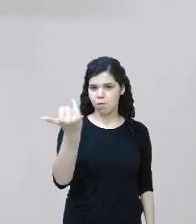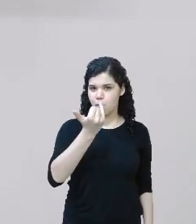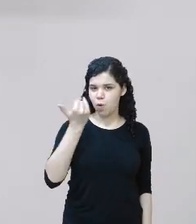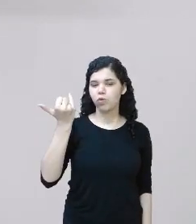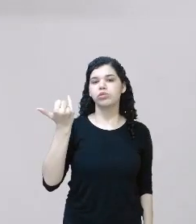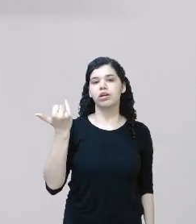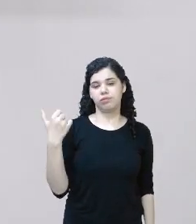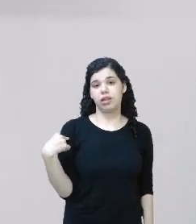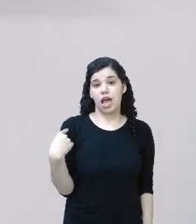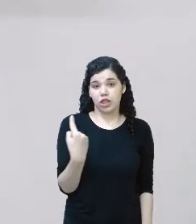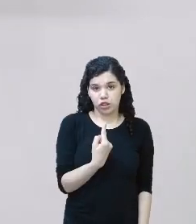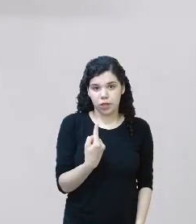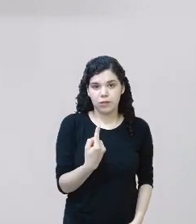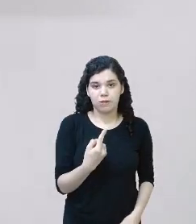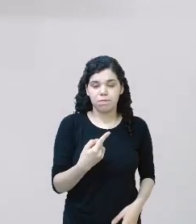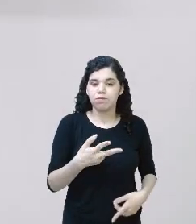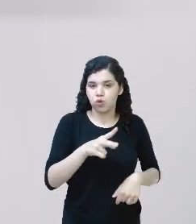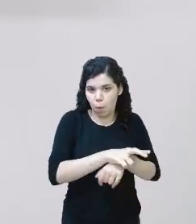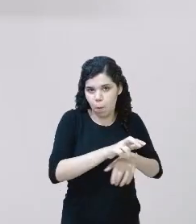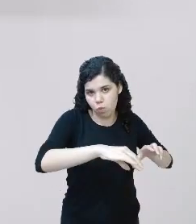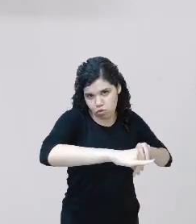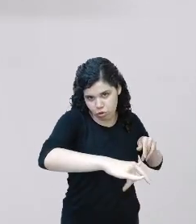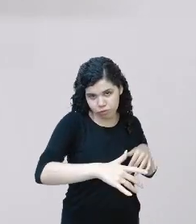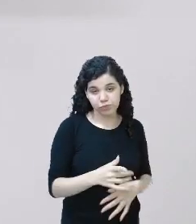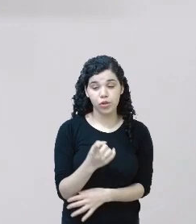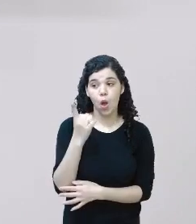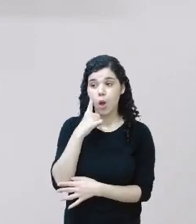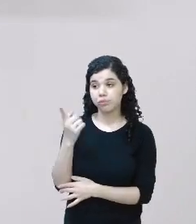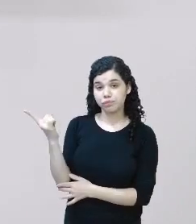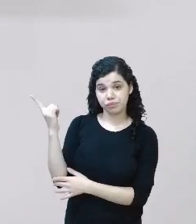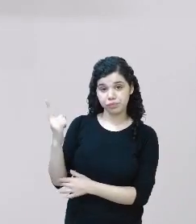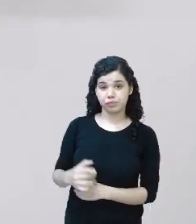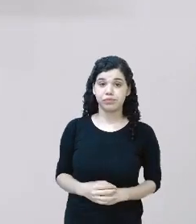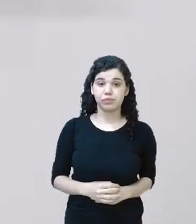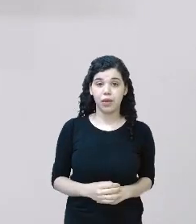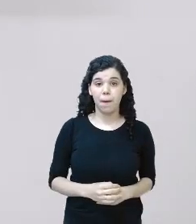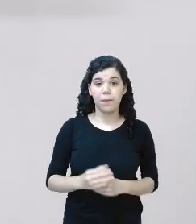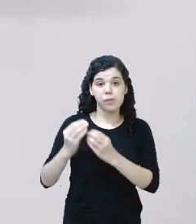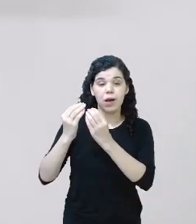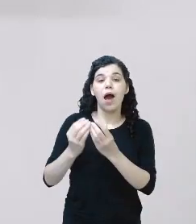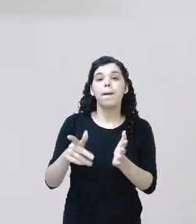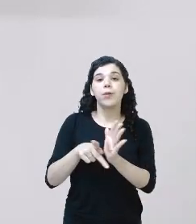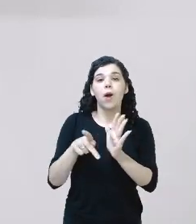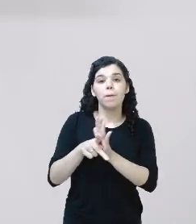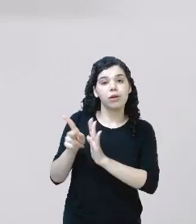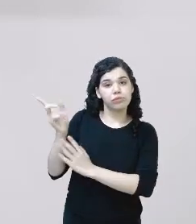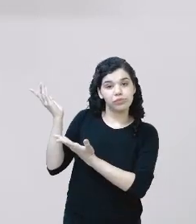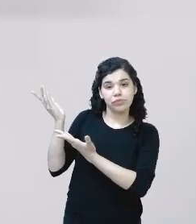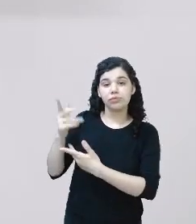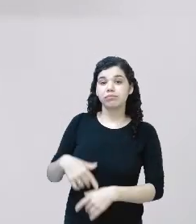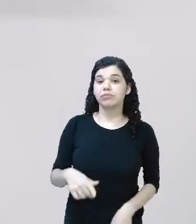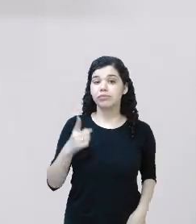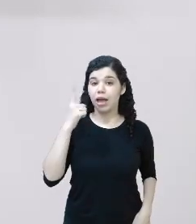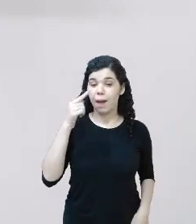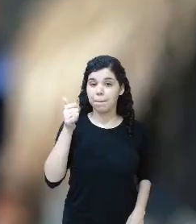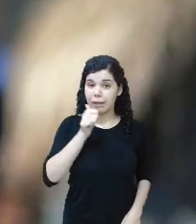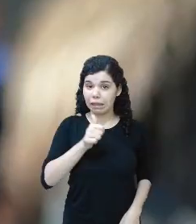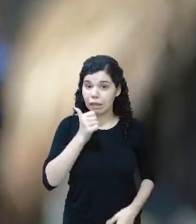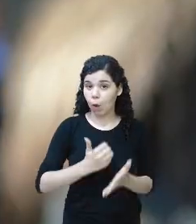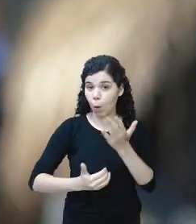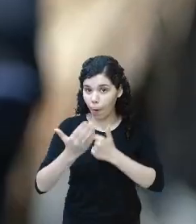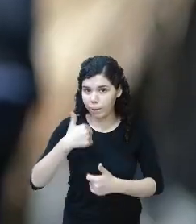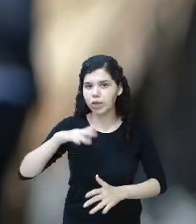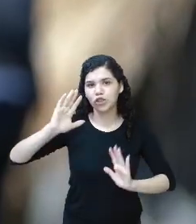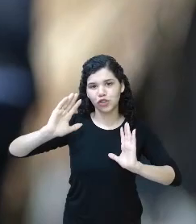gente dar valor ao solo. Vejam, essa melancia que a garotinha está comendo na imagem, certamente